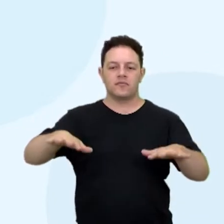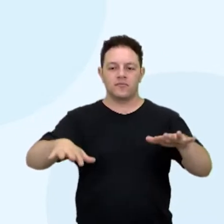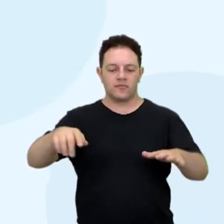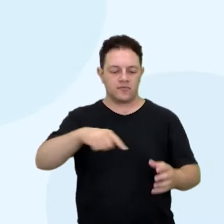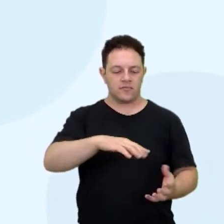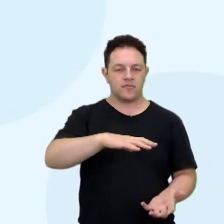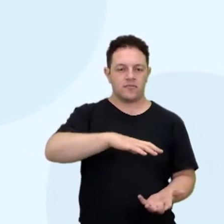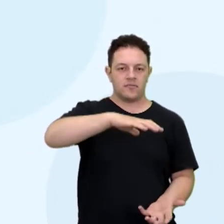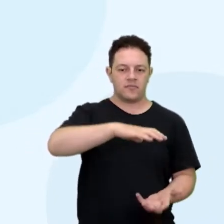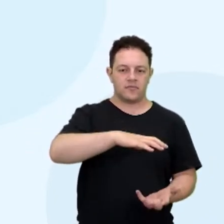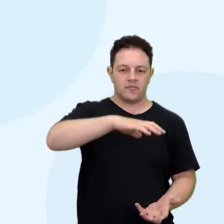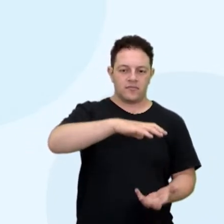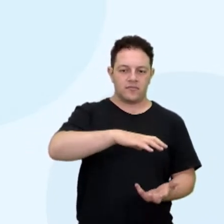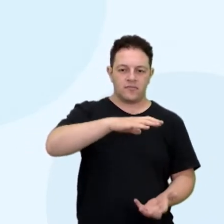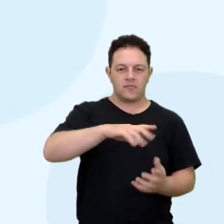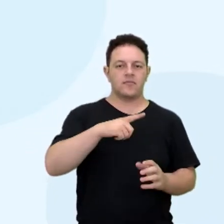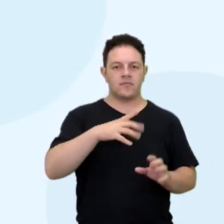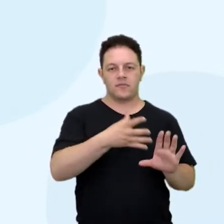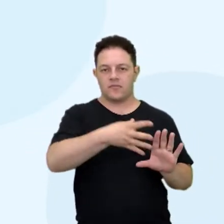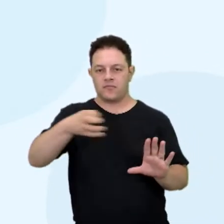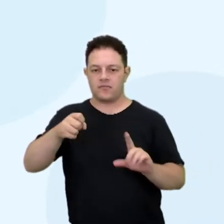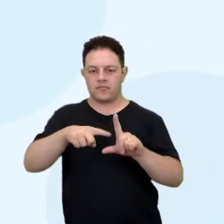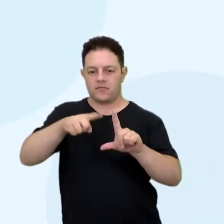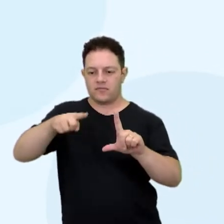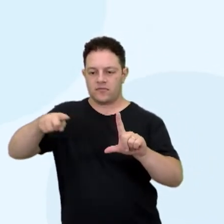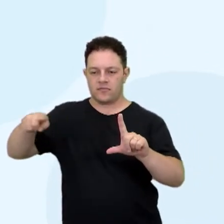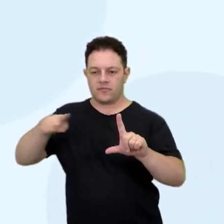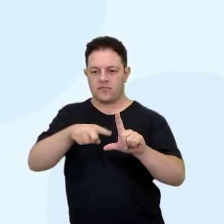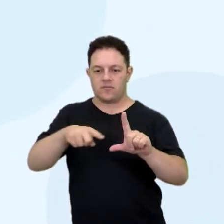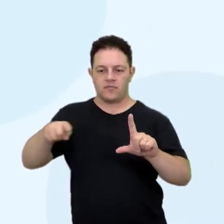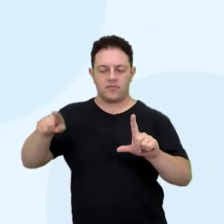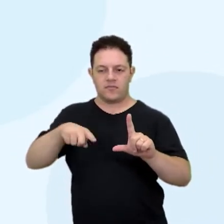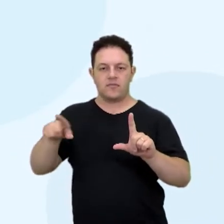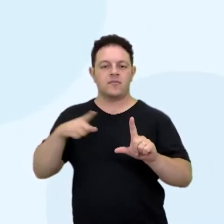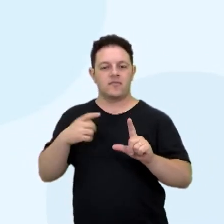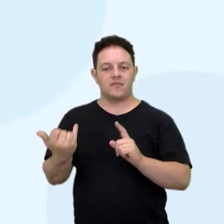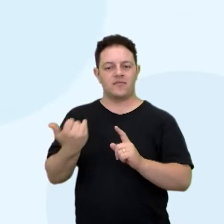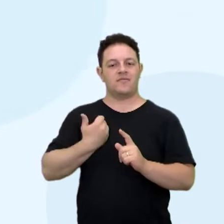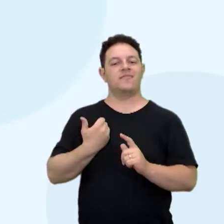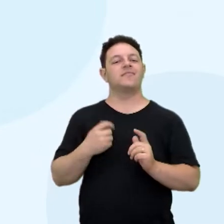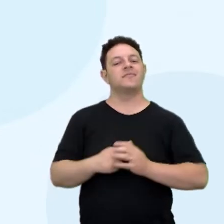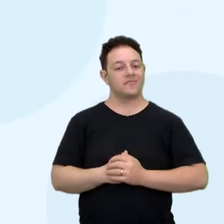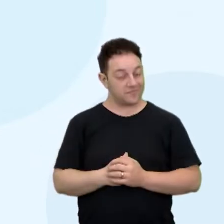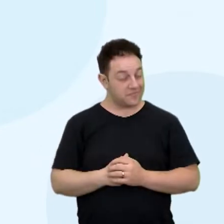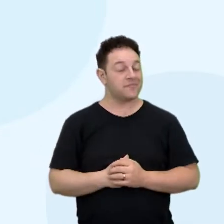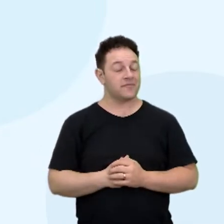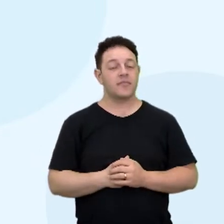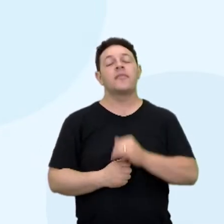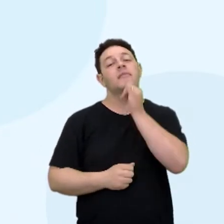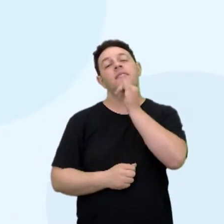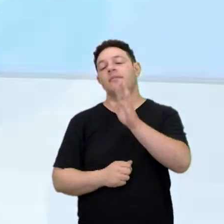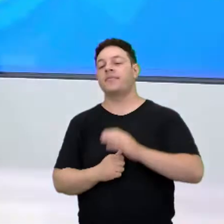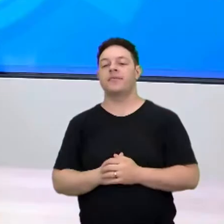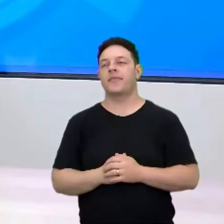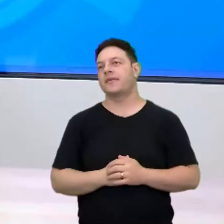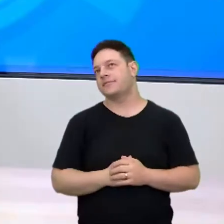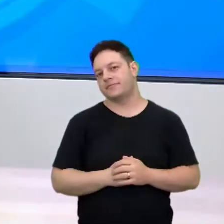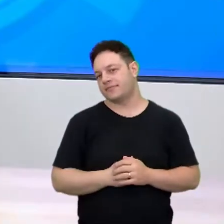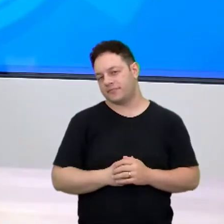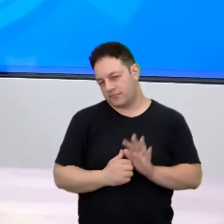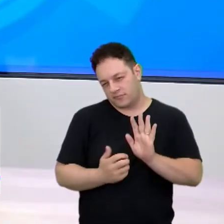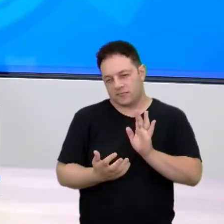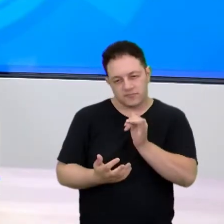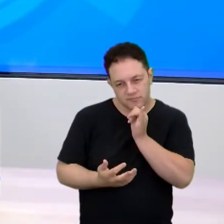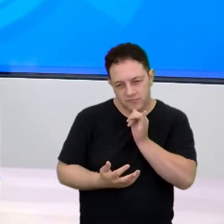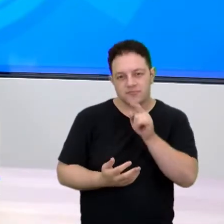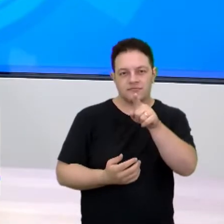sendo então registrado o movimento relativo entre a massa e o solo. Então tem lá vamos dizer assim, bem para